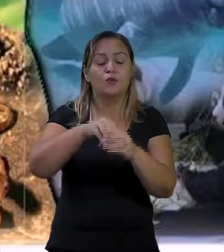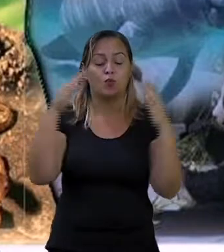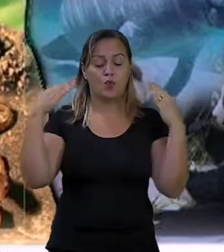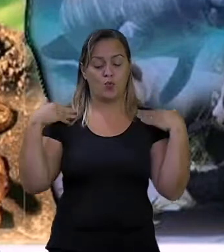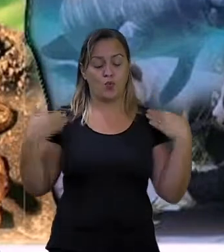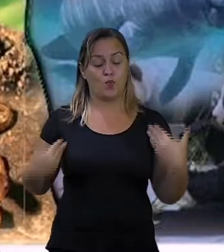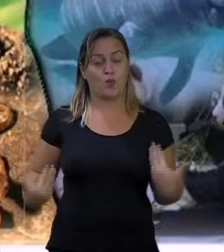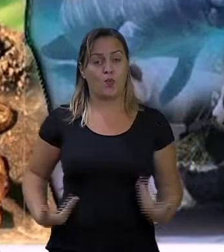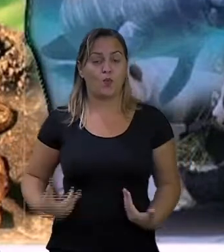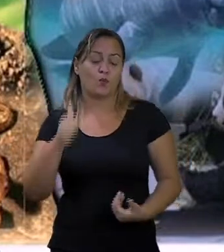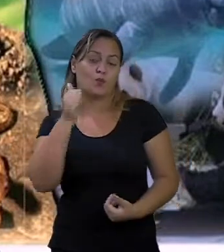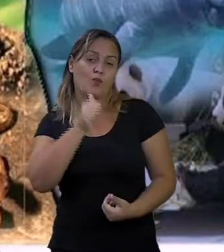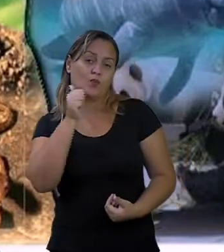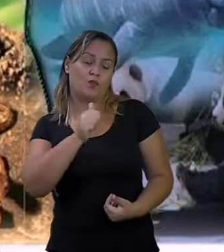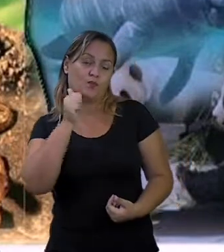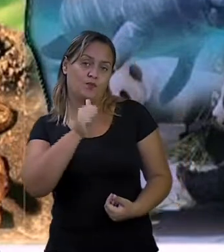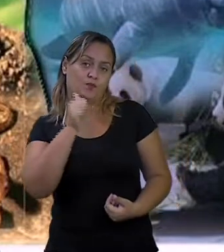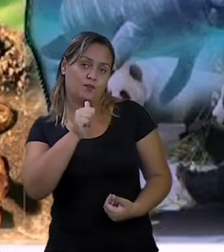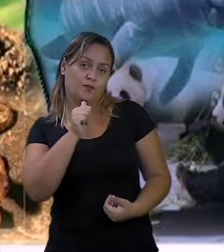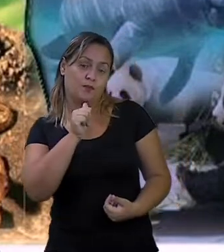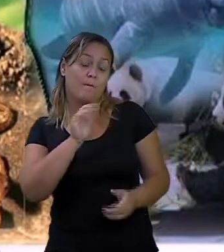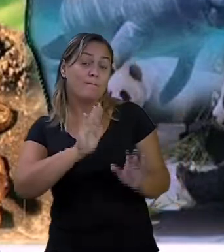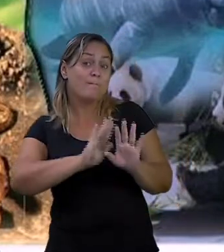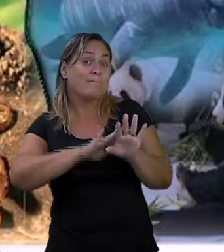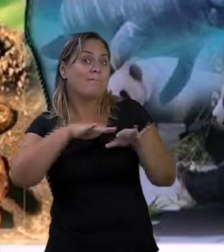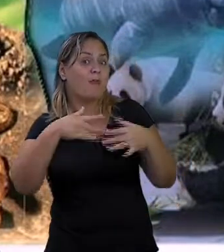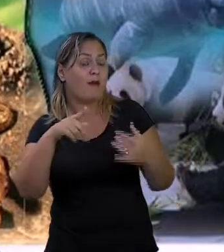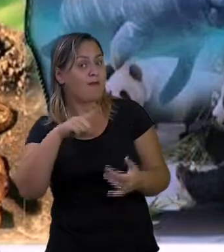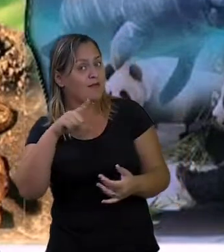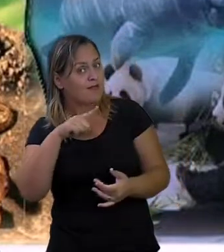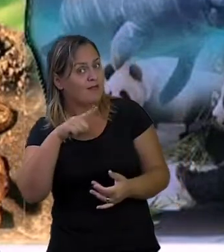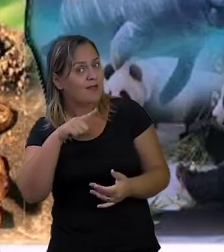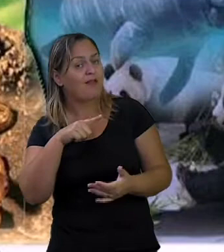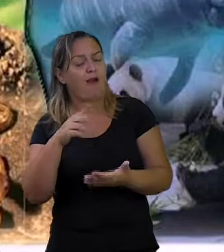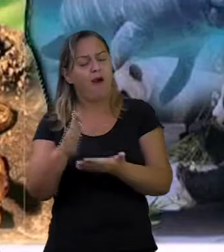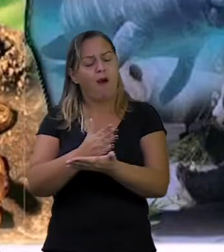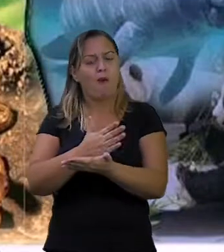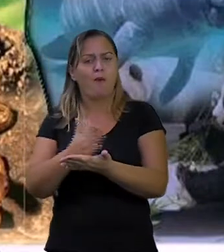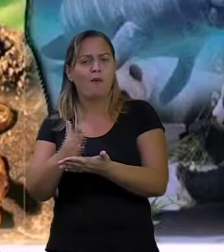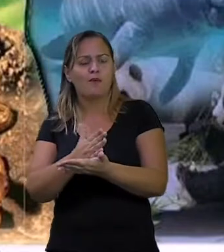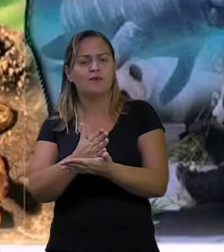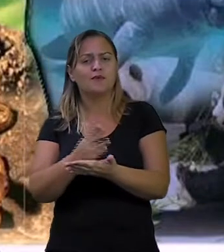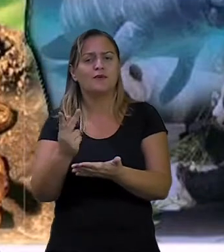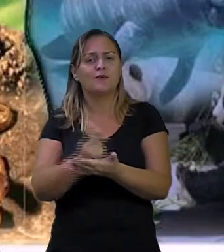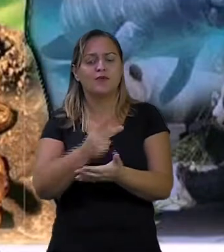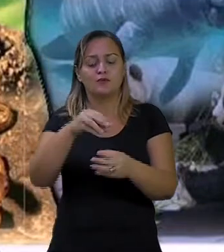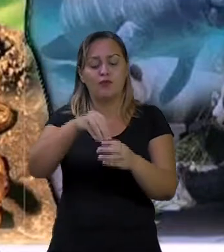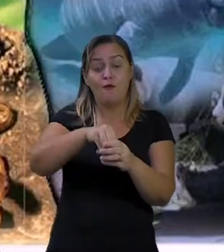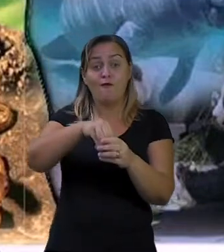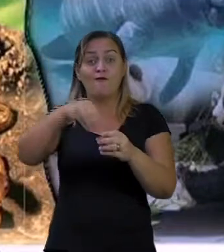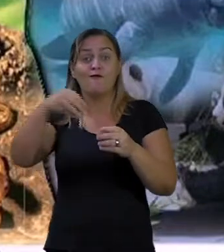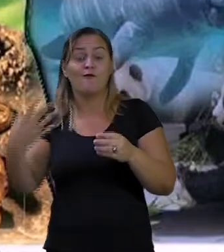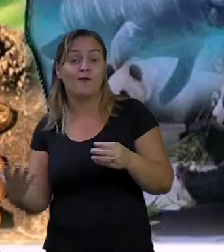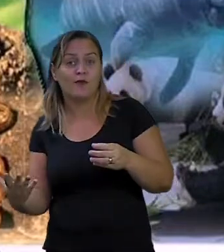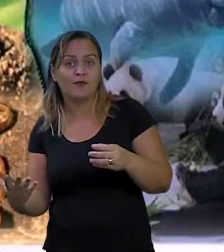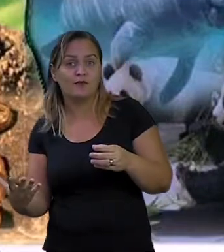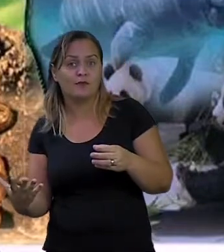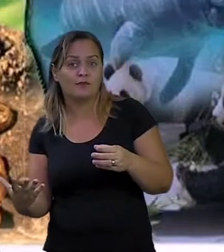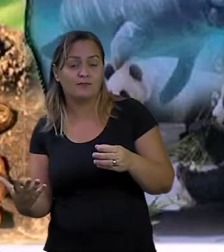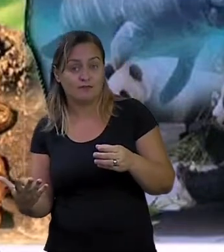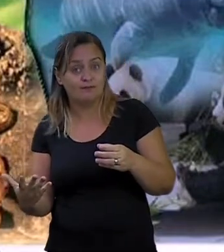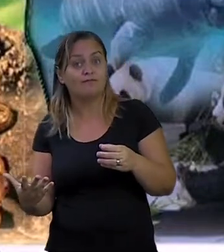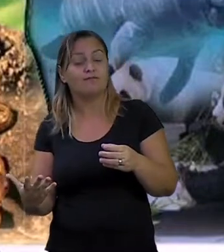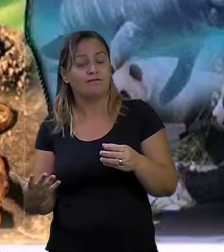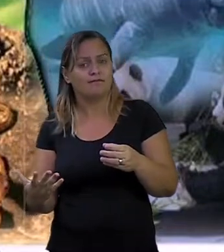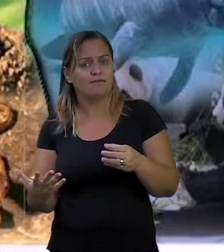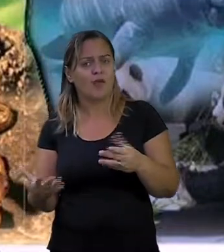casos aonde isso acontece de maneira externa. E aí? Como que seria?